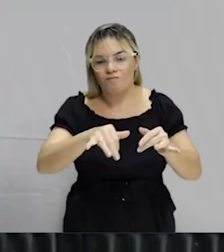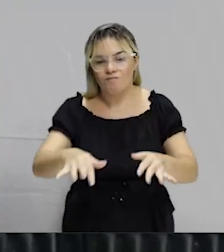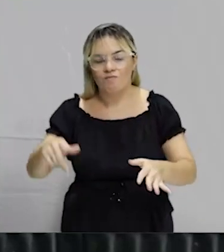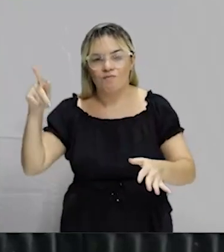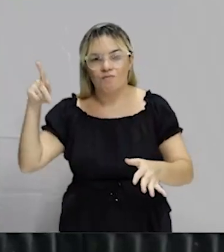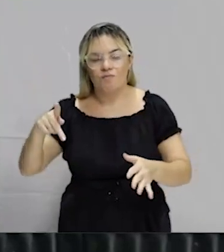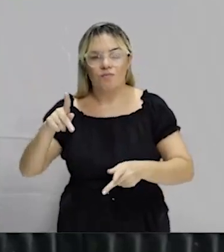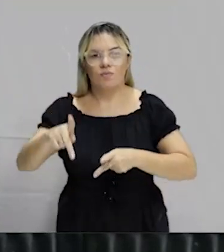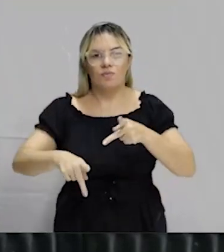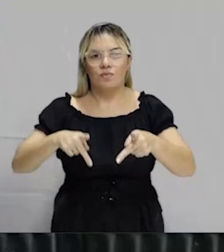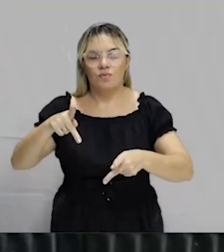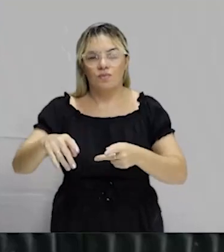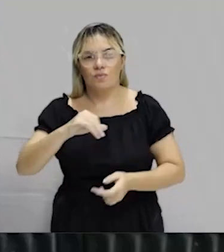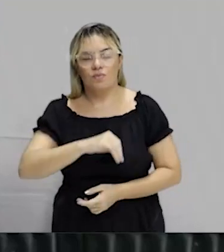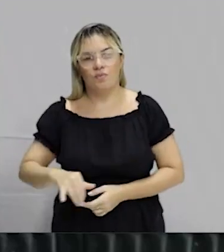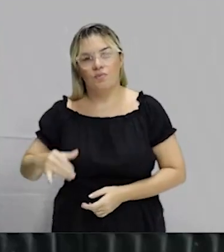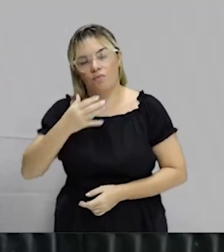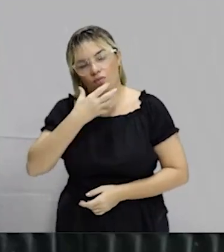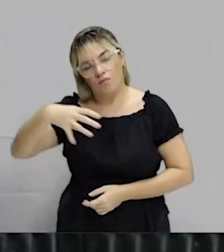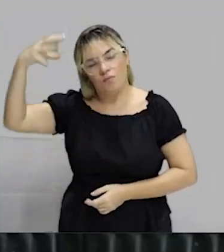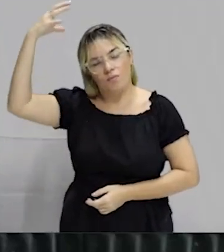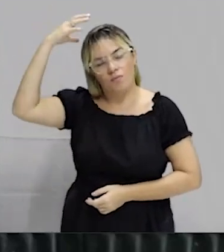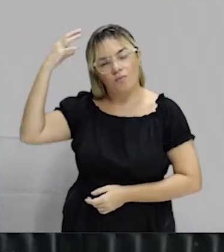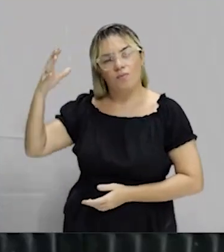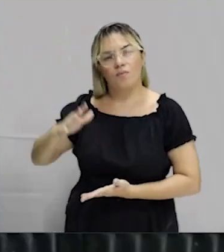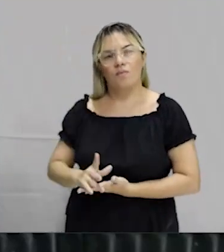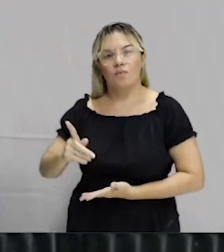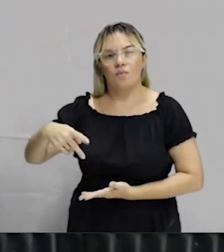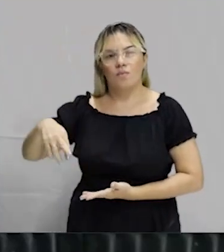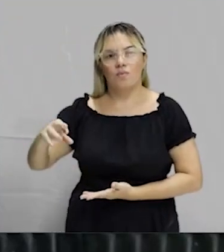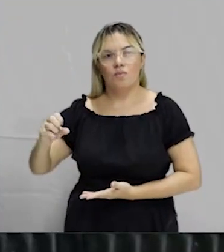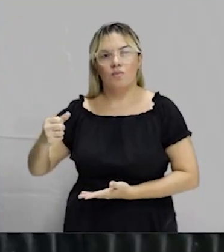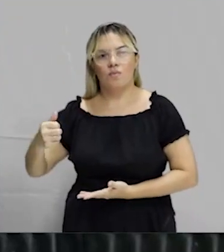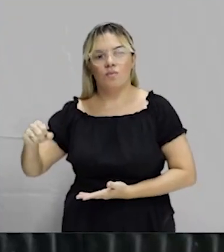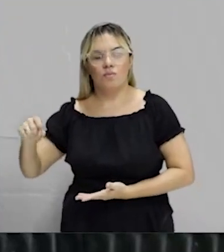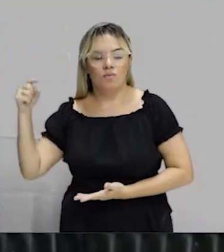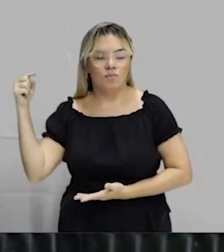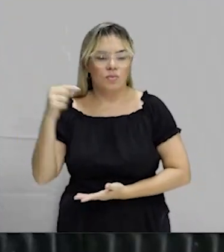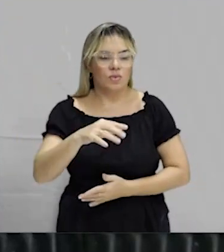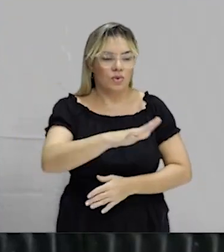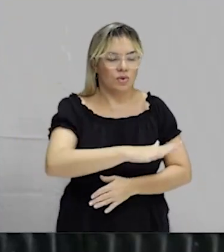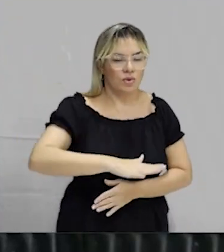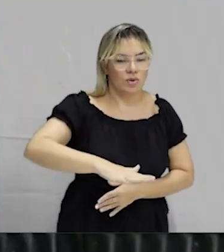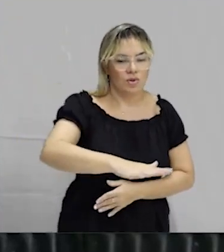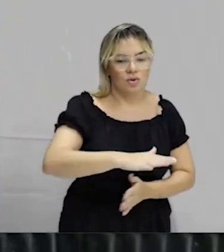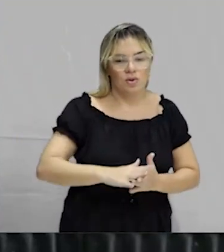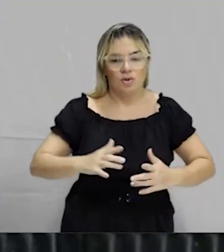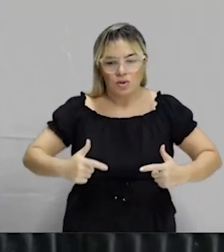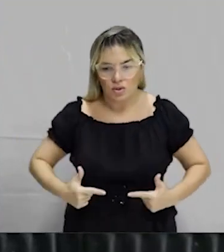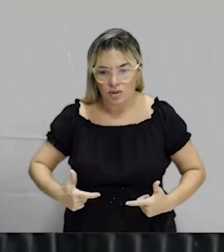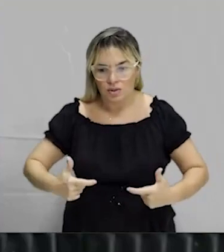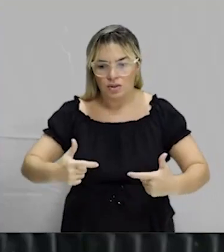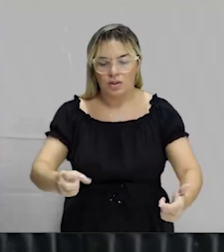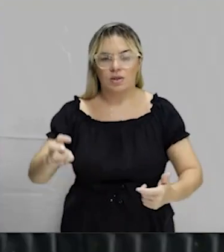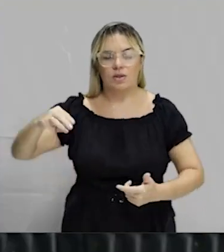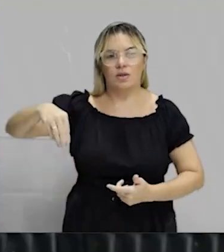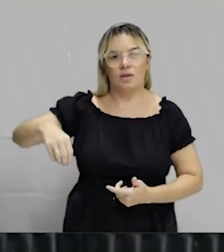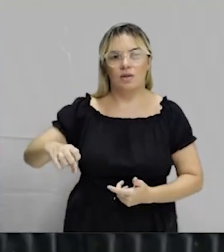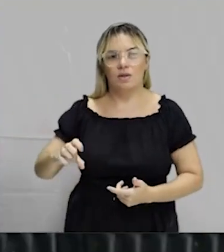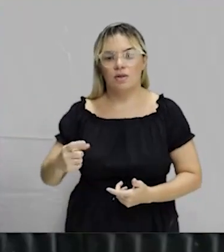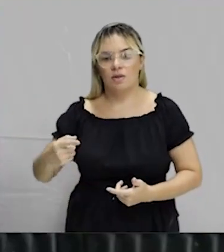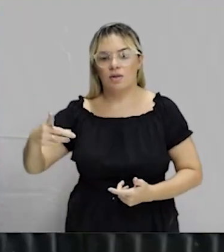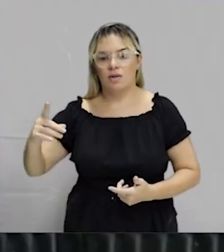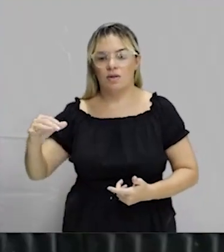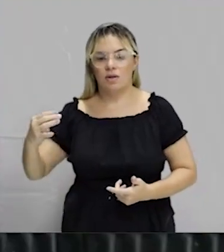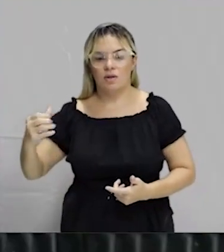expansionismo do imperialismo persa sobre o seu território, nas chamadas guerras médicas, por